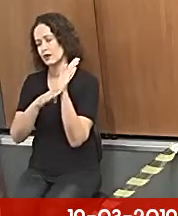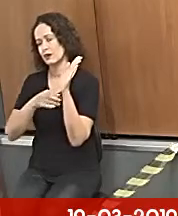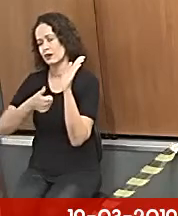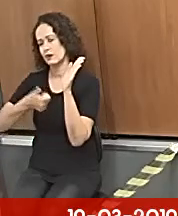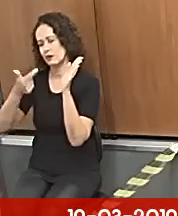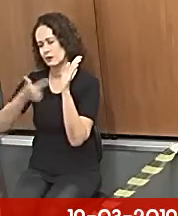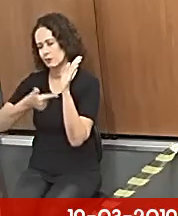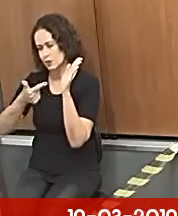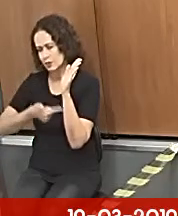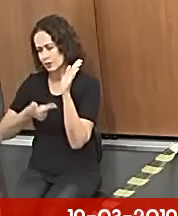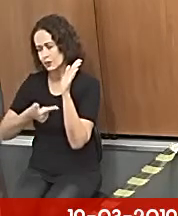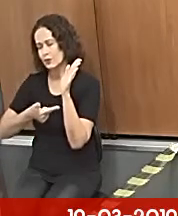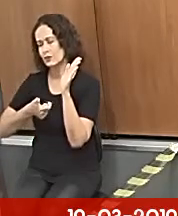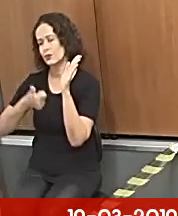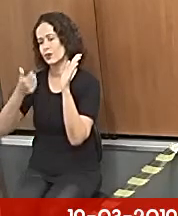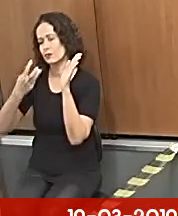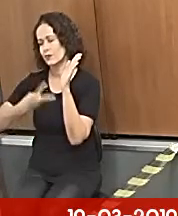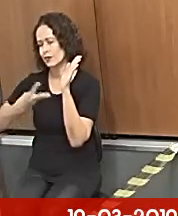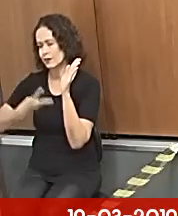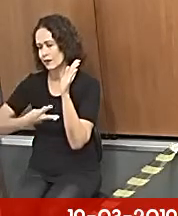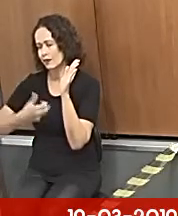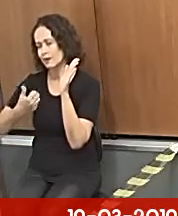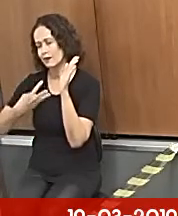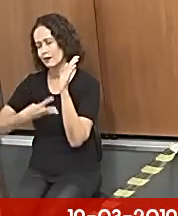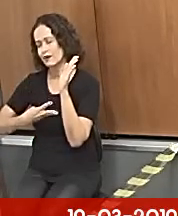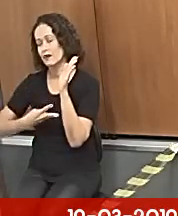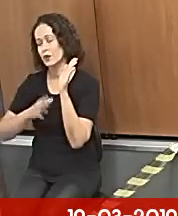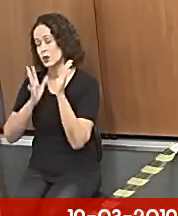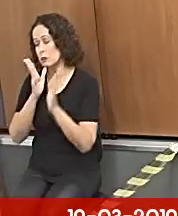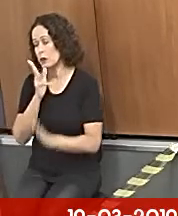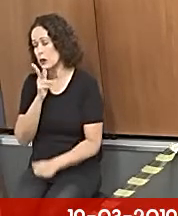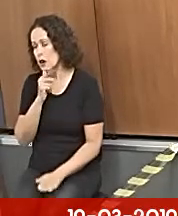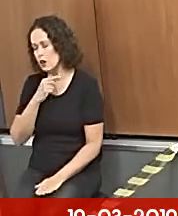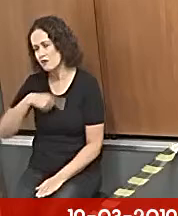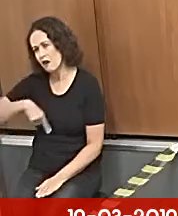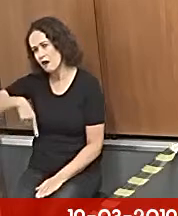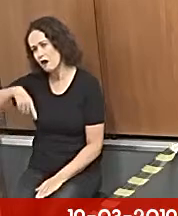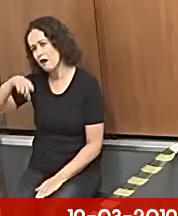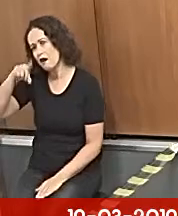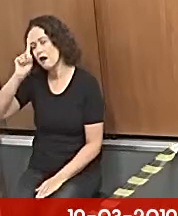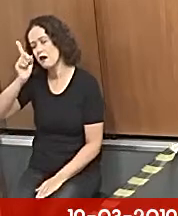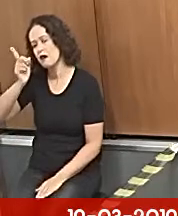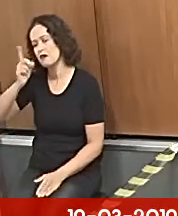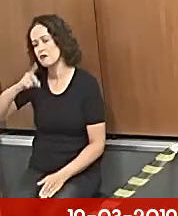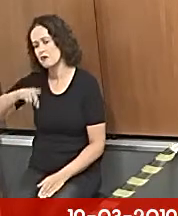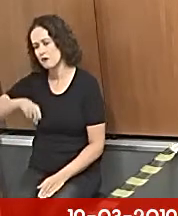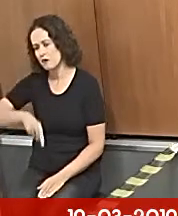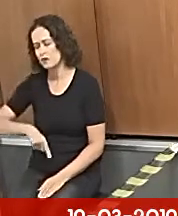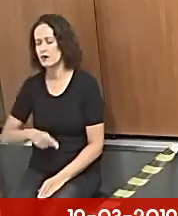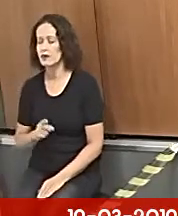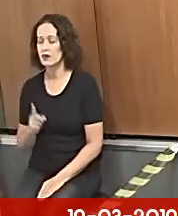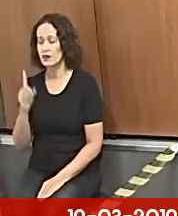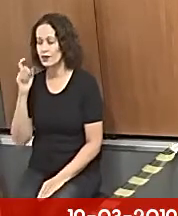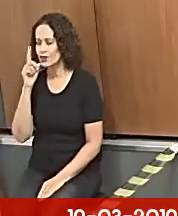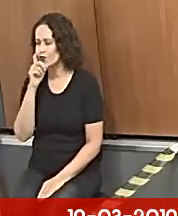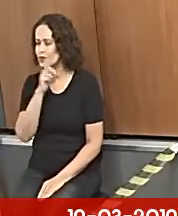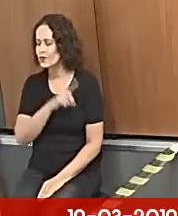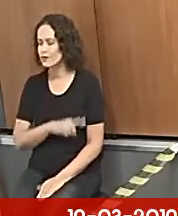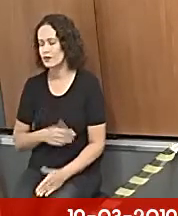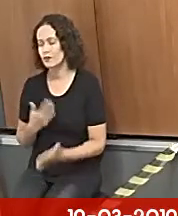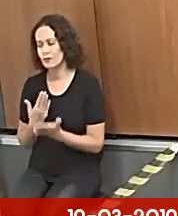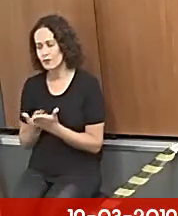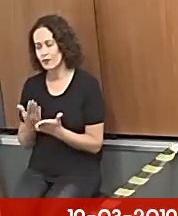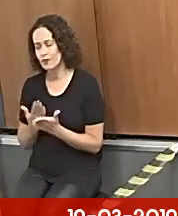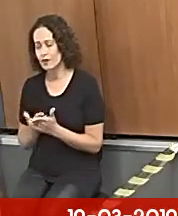de saúde e aí a gente fica pensando que sabe eu fico assim muito triste de perder alguns reunião